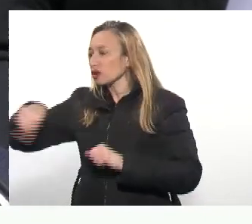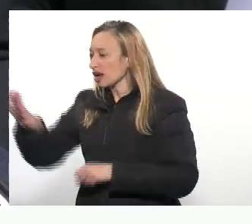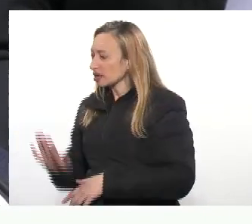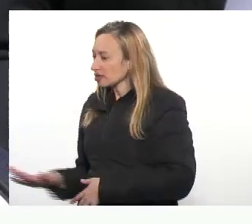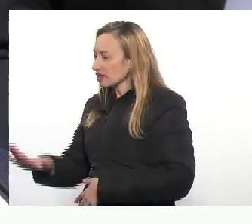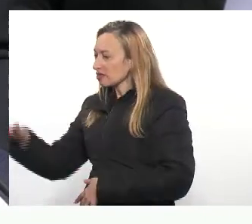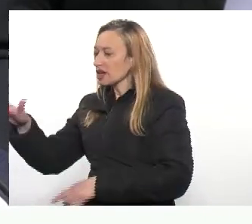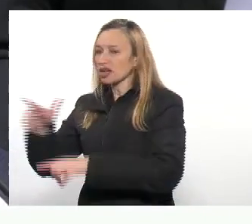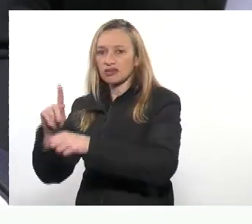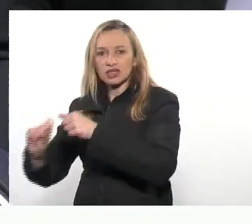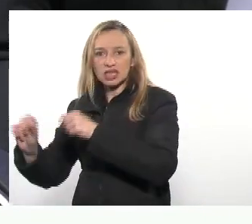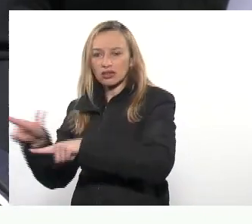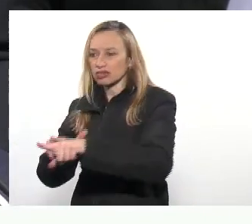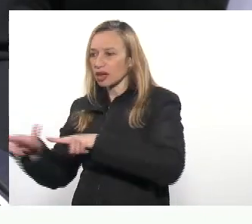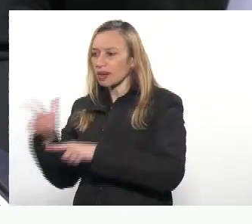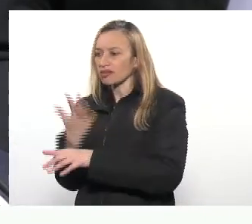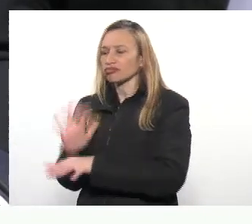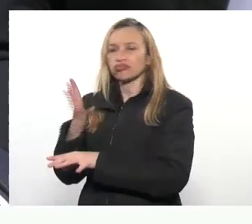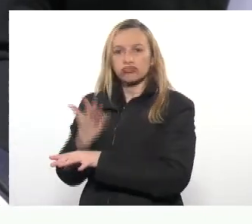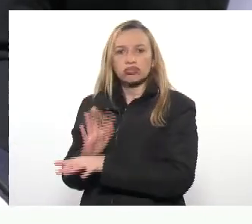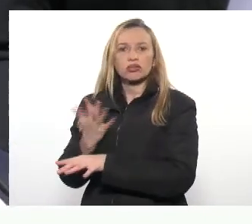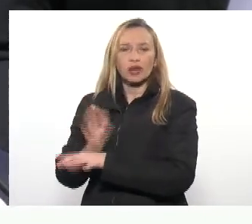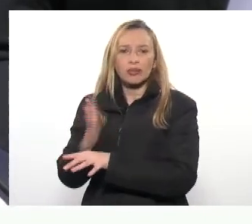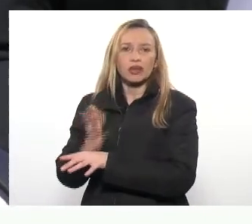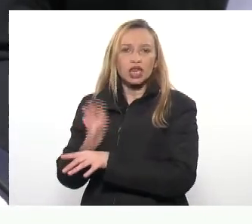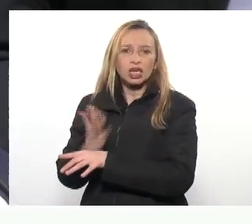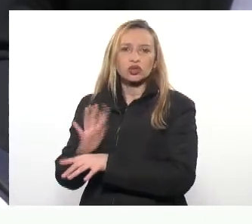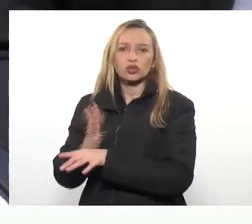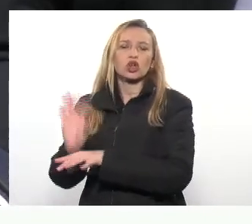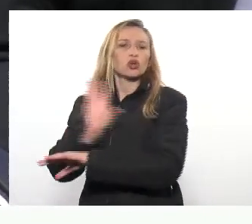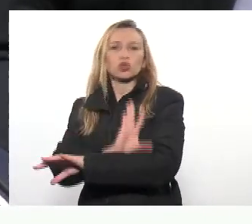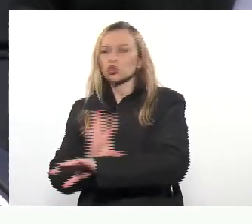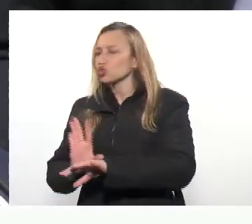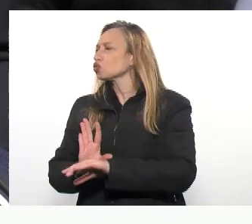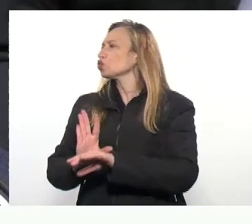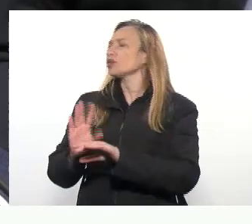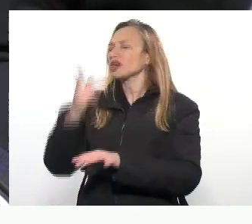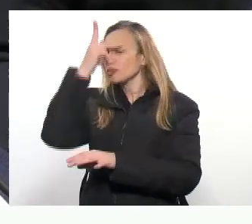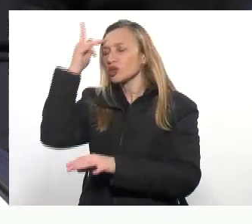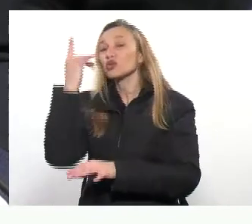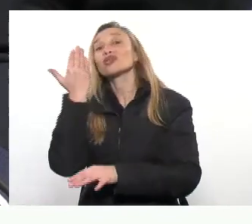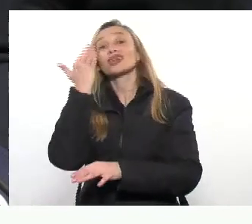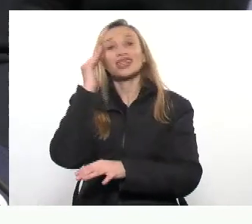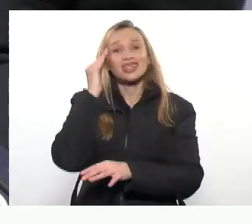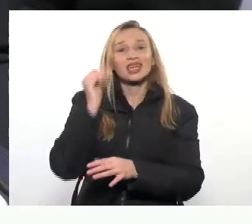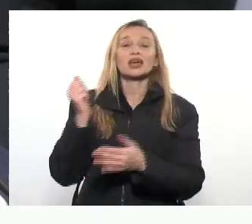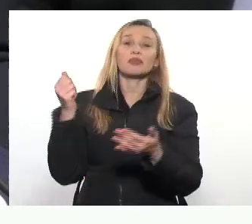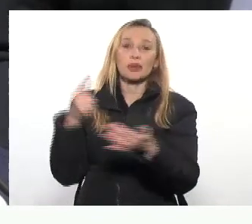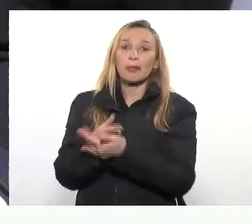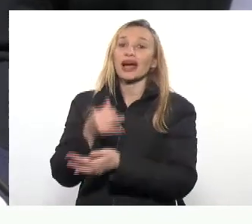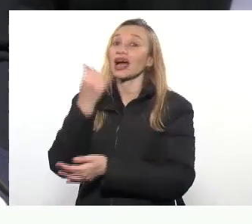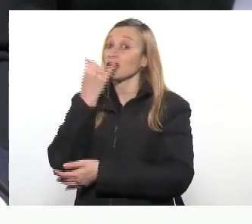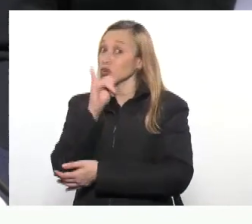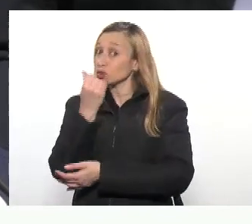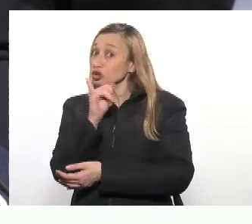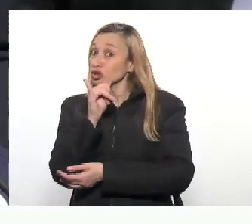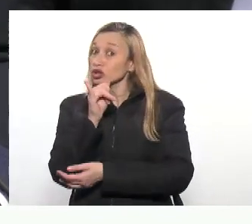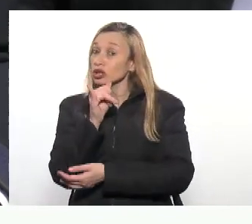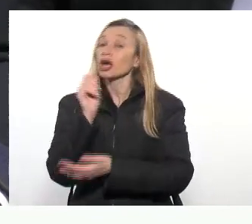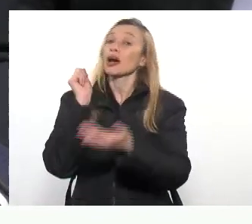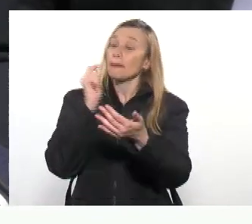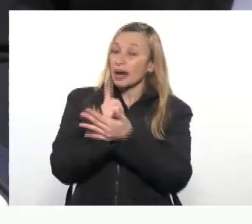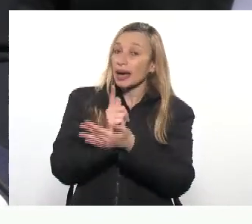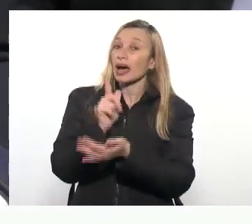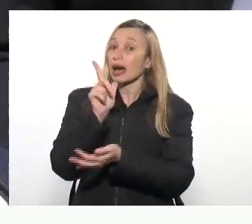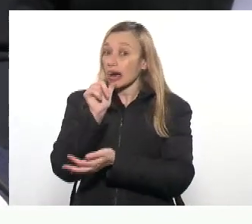trabalho de treinamento, de cultura, entendeu? Para as pessoas entenderem que eles têm que pagar a energia, a luz, tem que